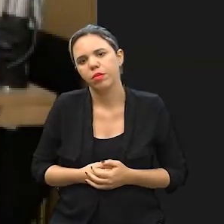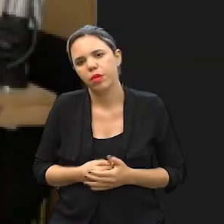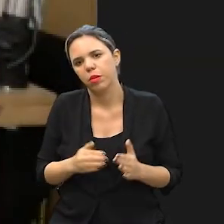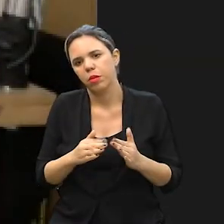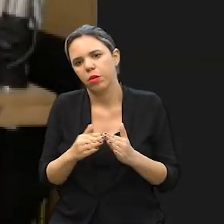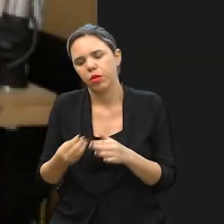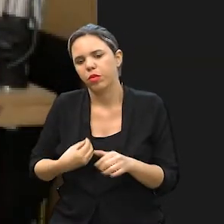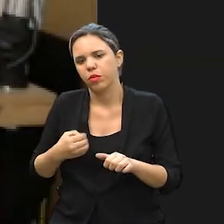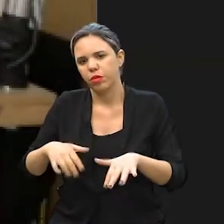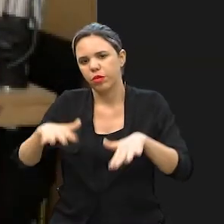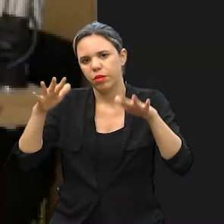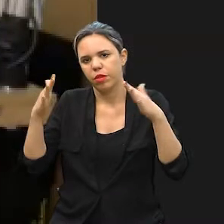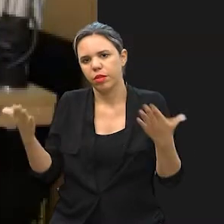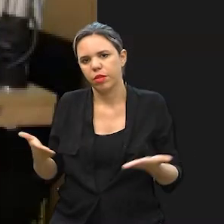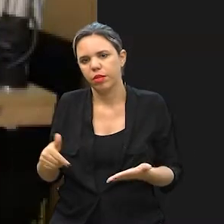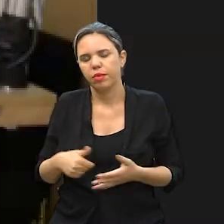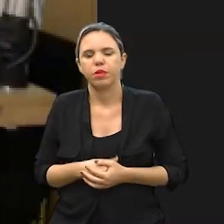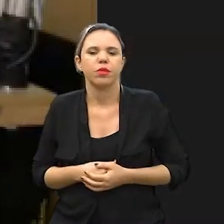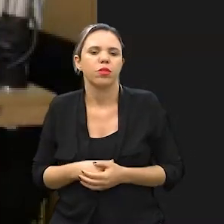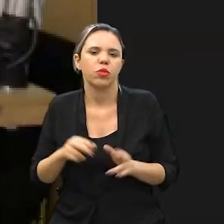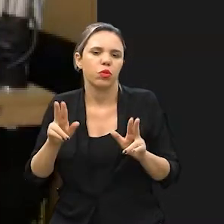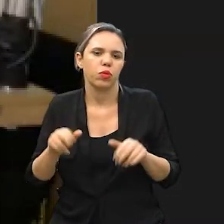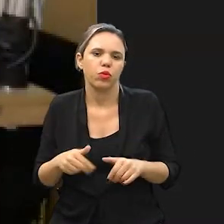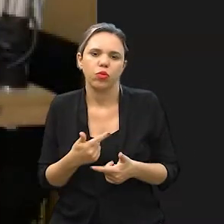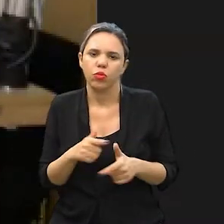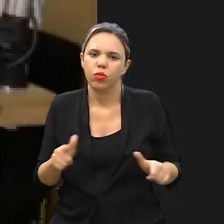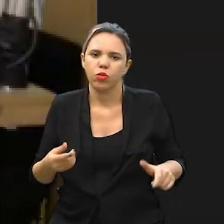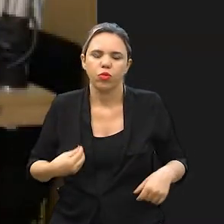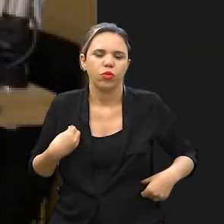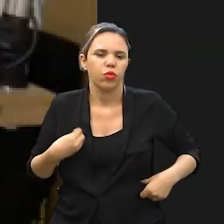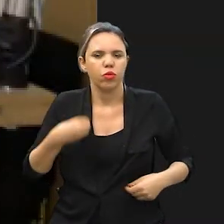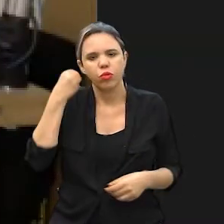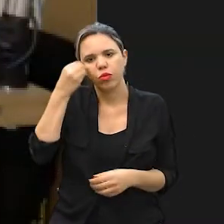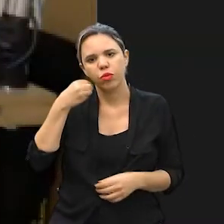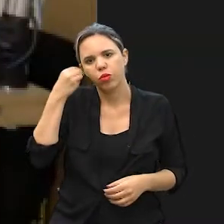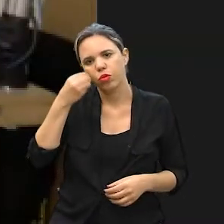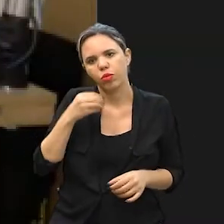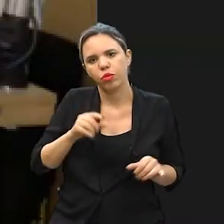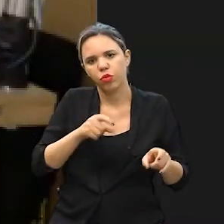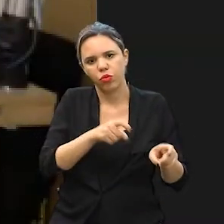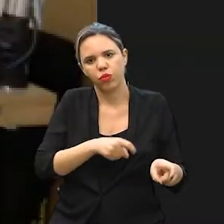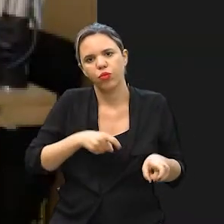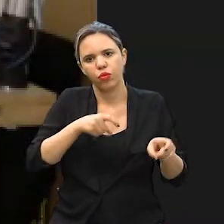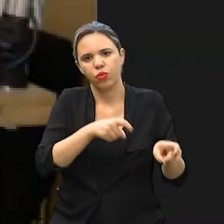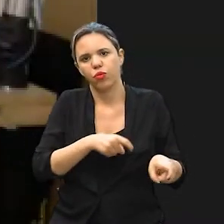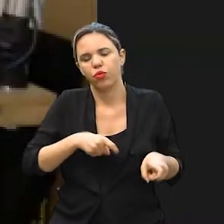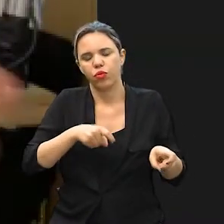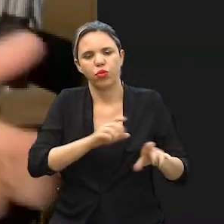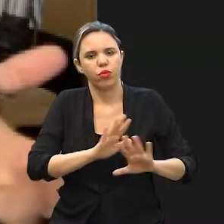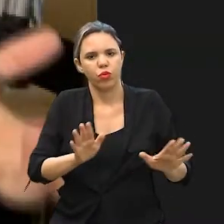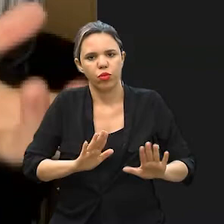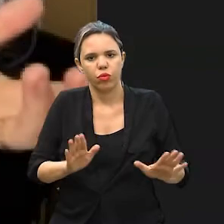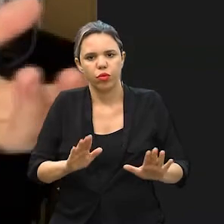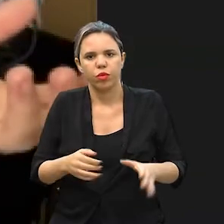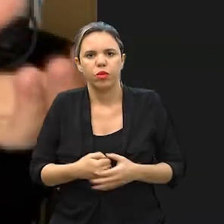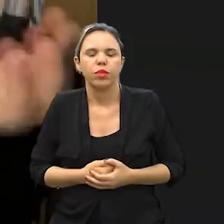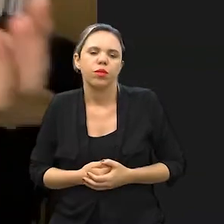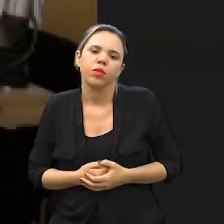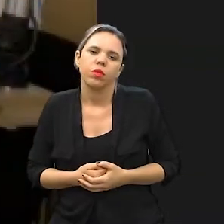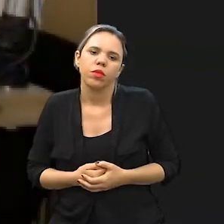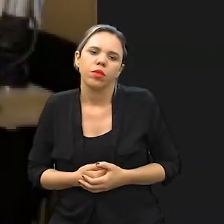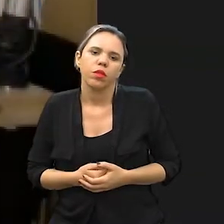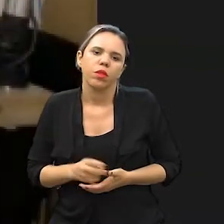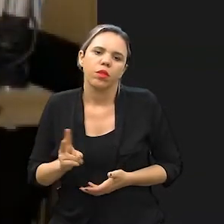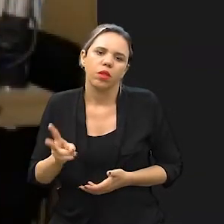parte da minha vida, e hoje eu estou em Pouso Alegre. Eu nunca tive uma vivência na roça, na zona rural, mas